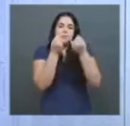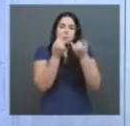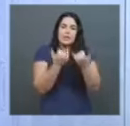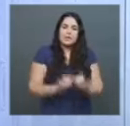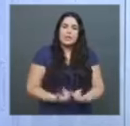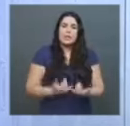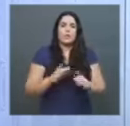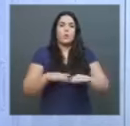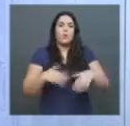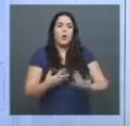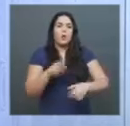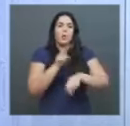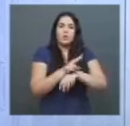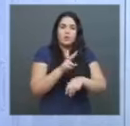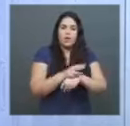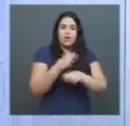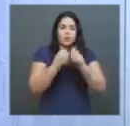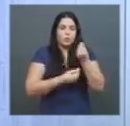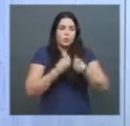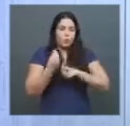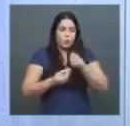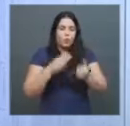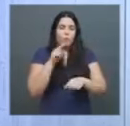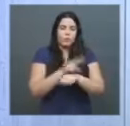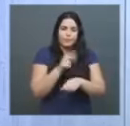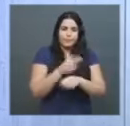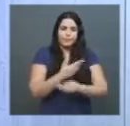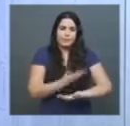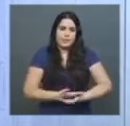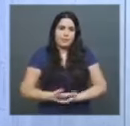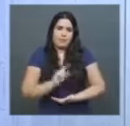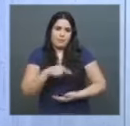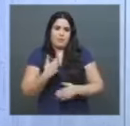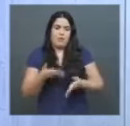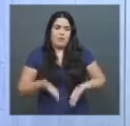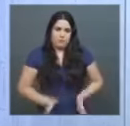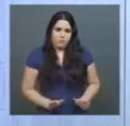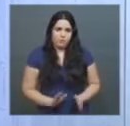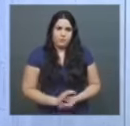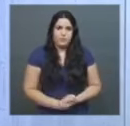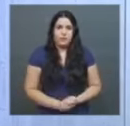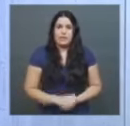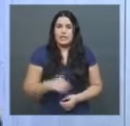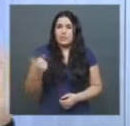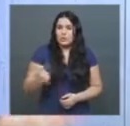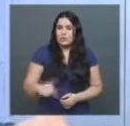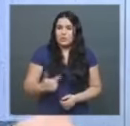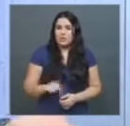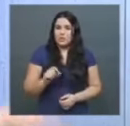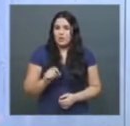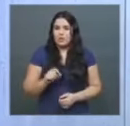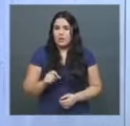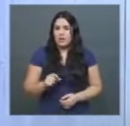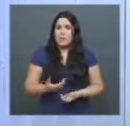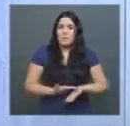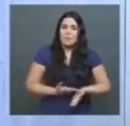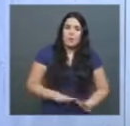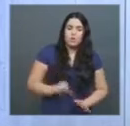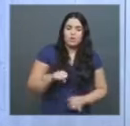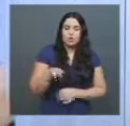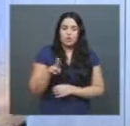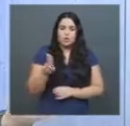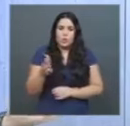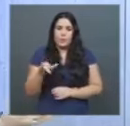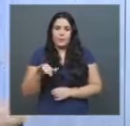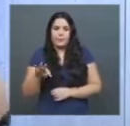no pós, né, no pós-parto, para que a gente não tenha situações tristes como a morte súbita do bebê, né, no